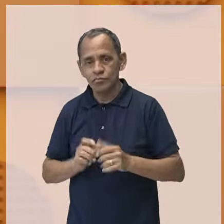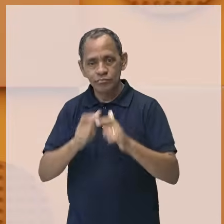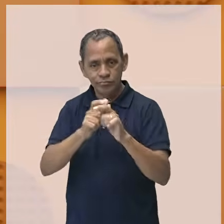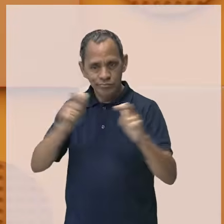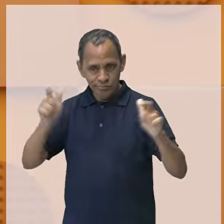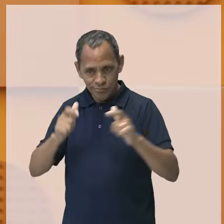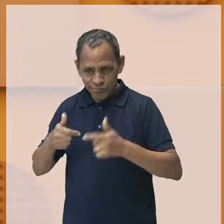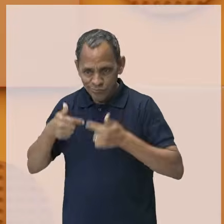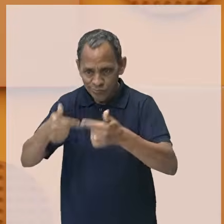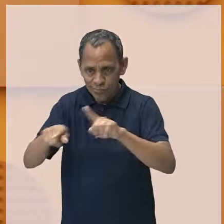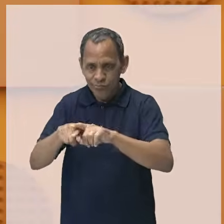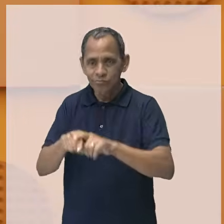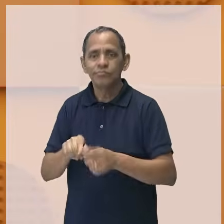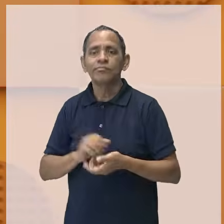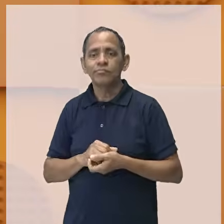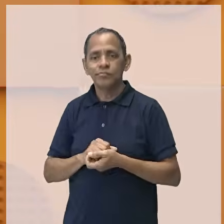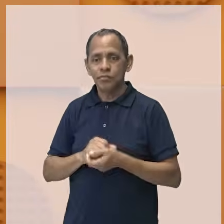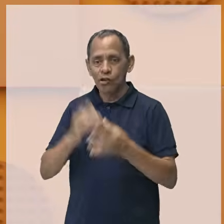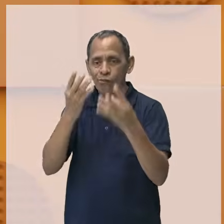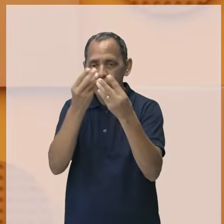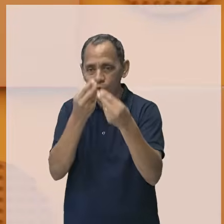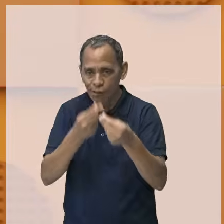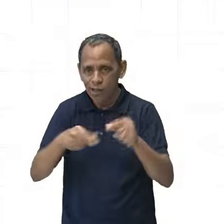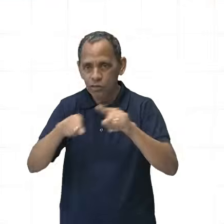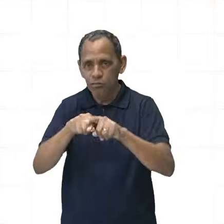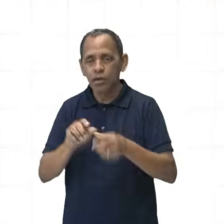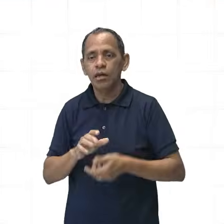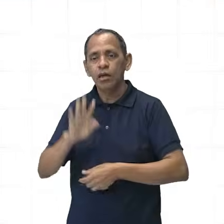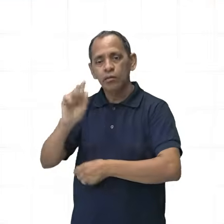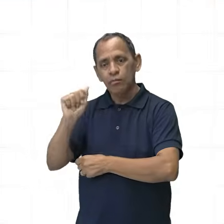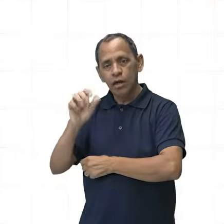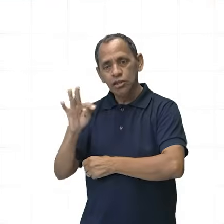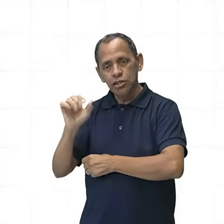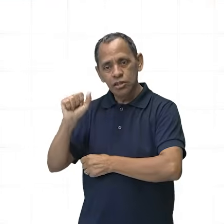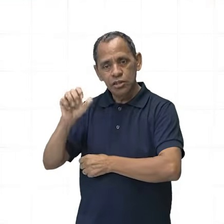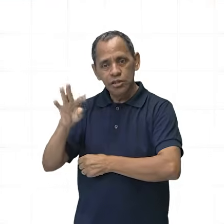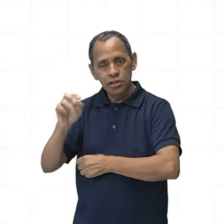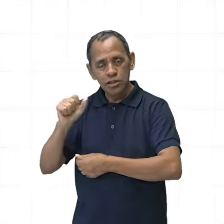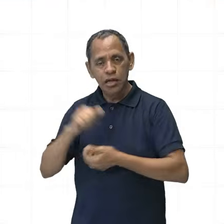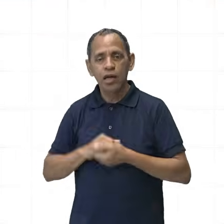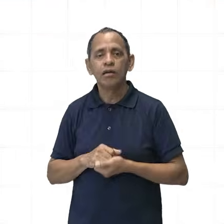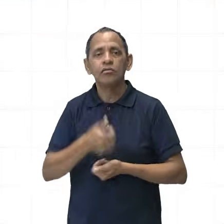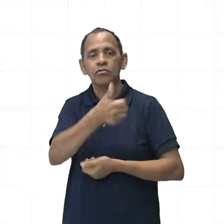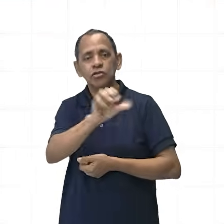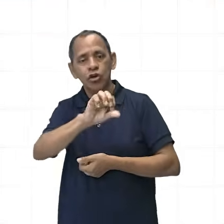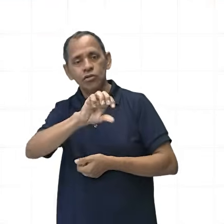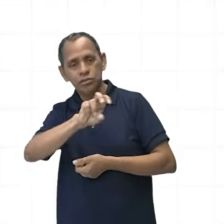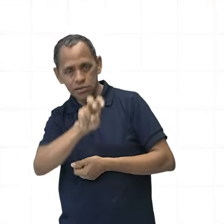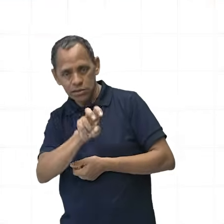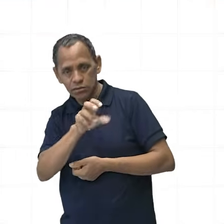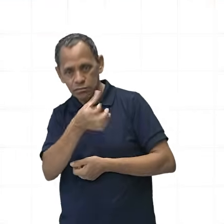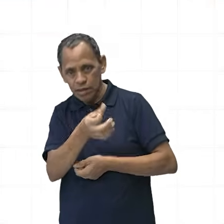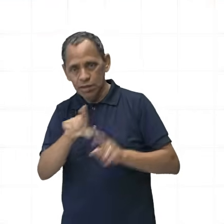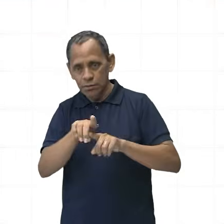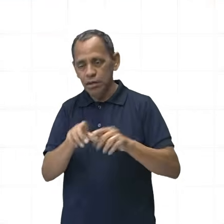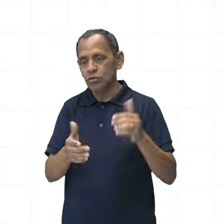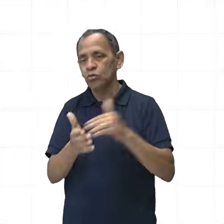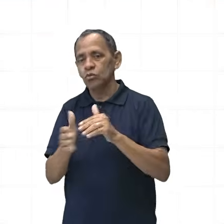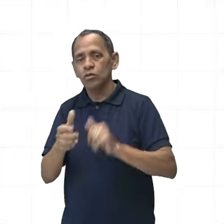objetivos justamente desta revolução. Continuando. Crescimento da guerrilha e queda de Batista,